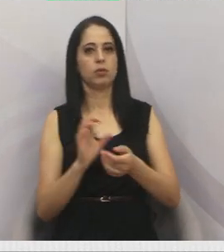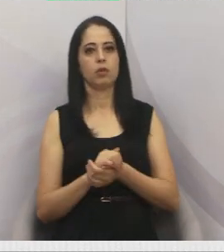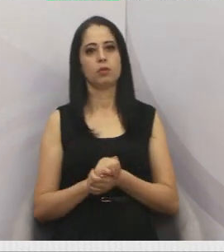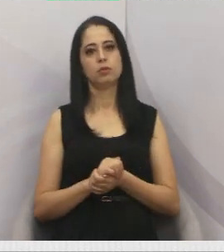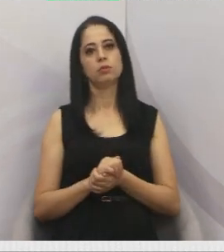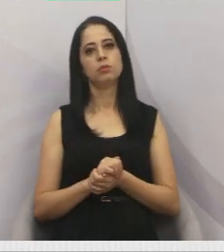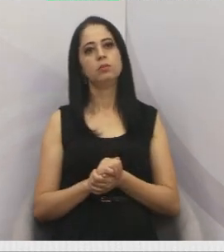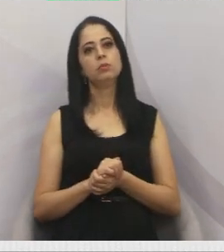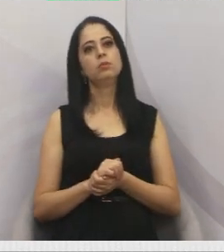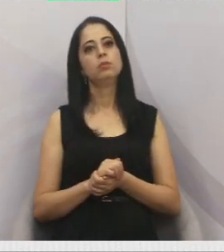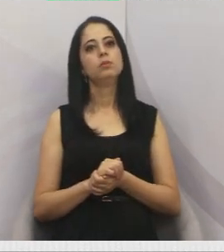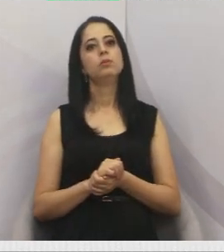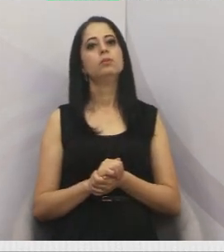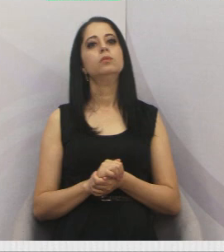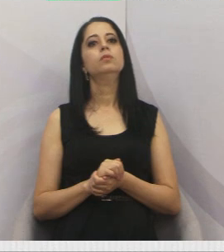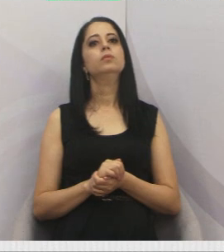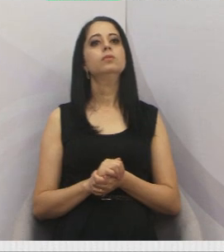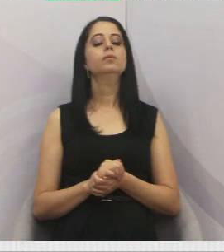voto.